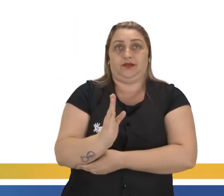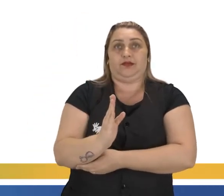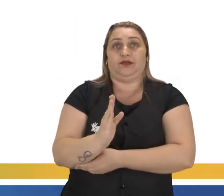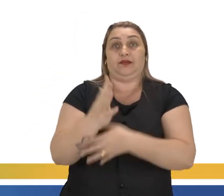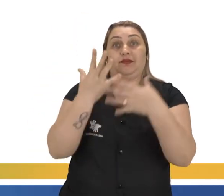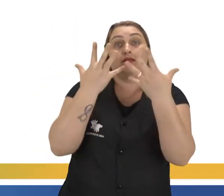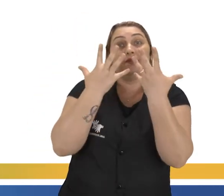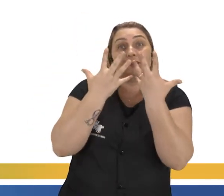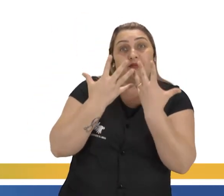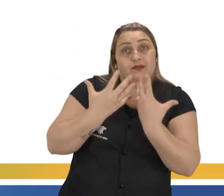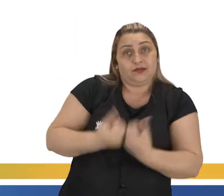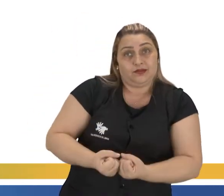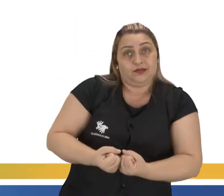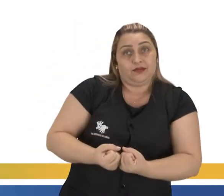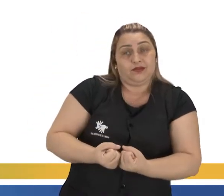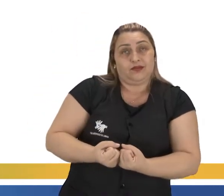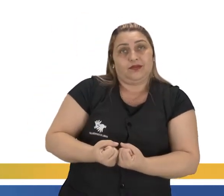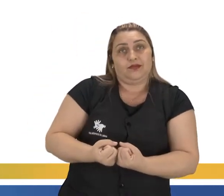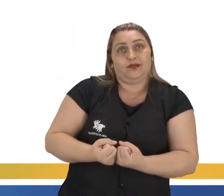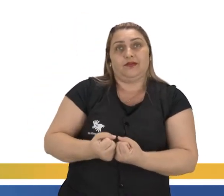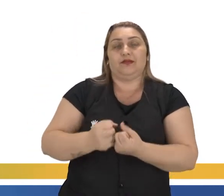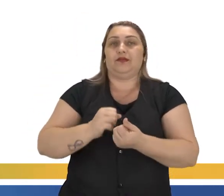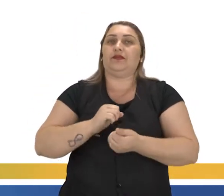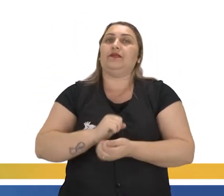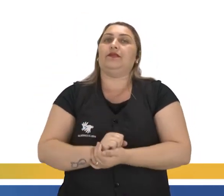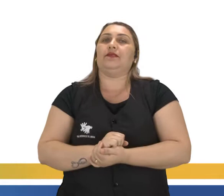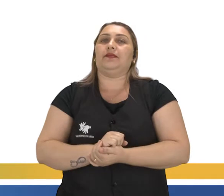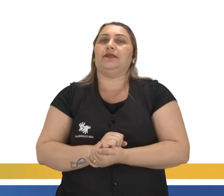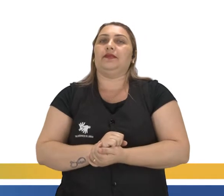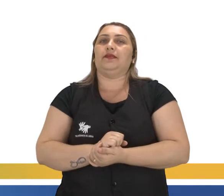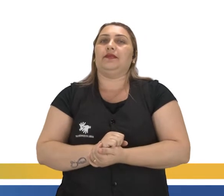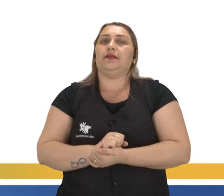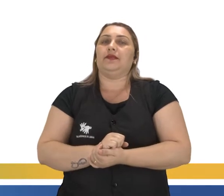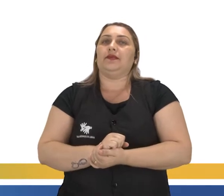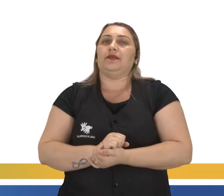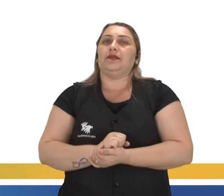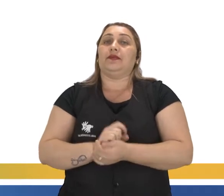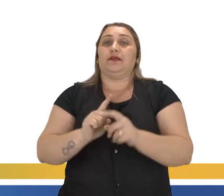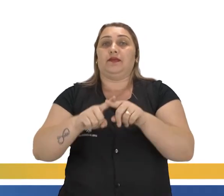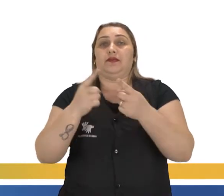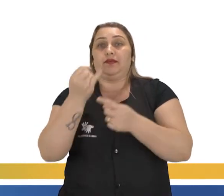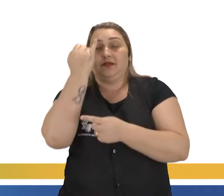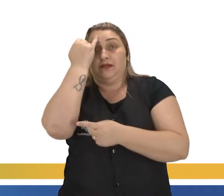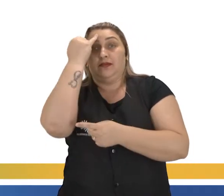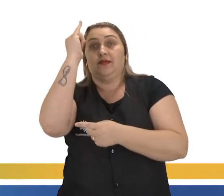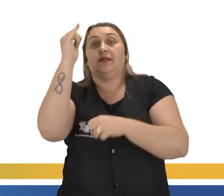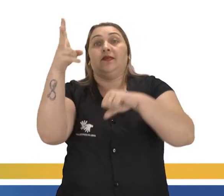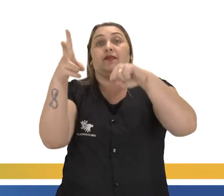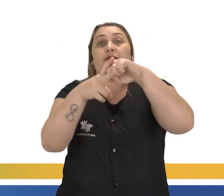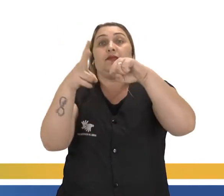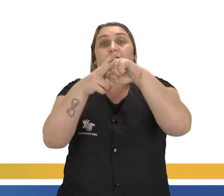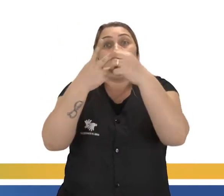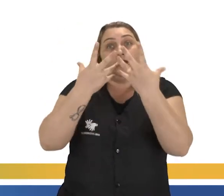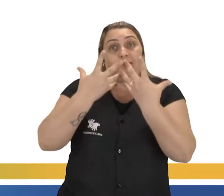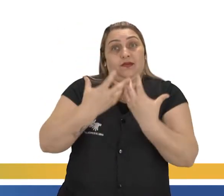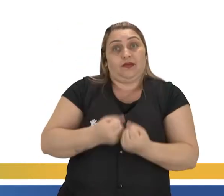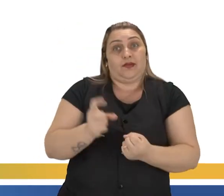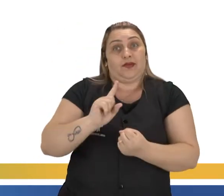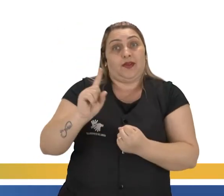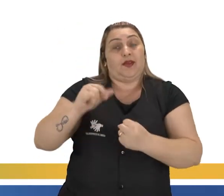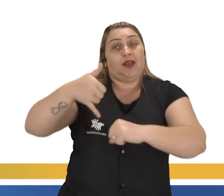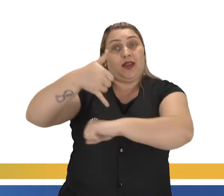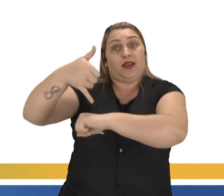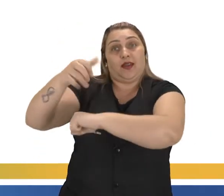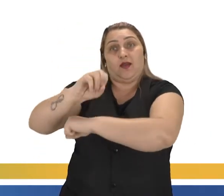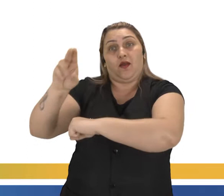eu tenho a palavra aceite. Aceite. Mas com a ideia do verbo aceitar e não de azeite